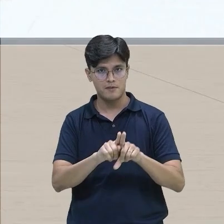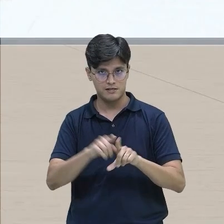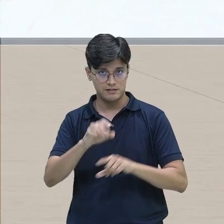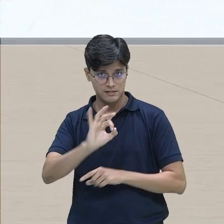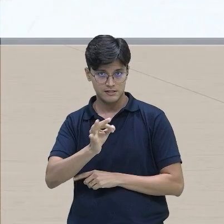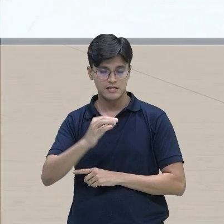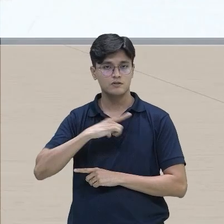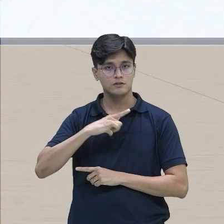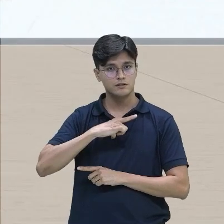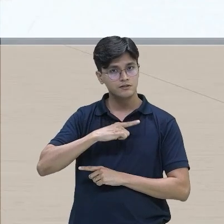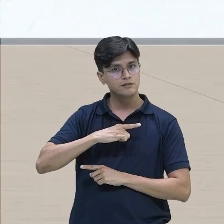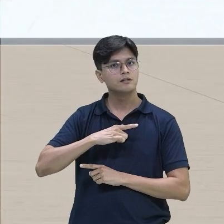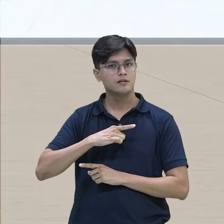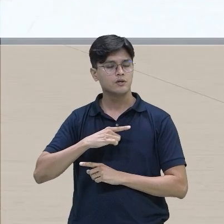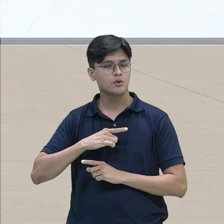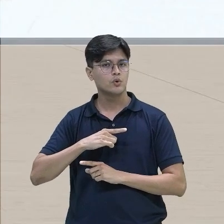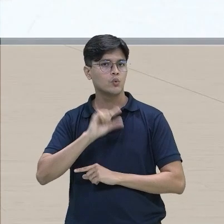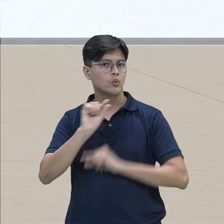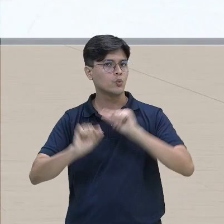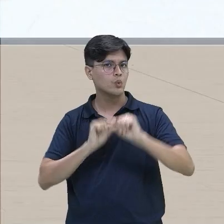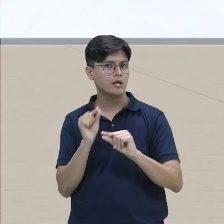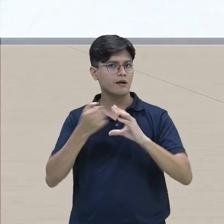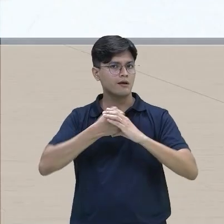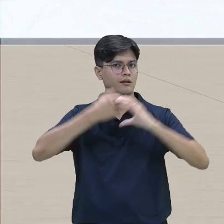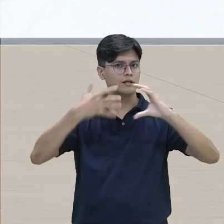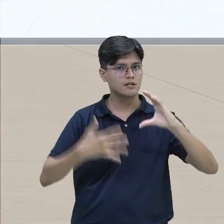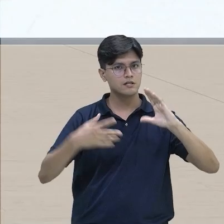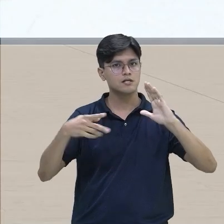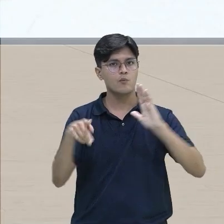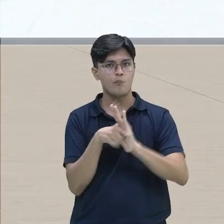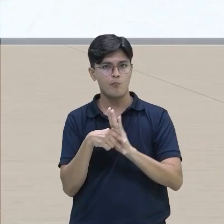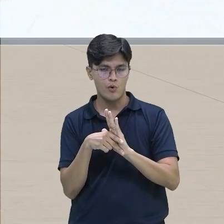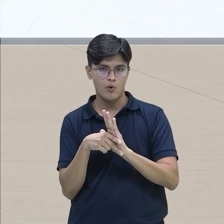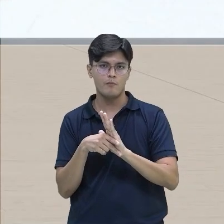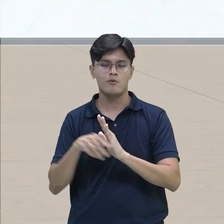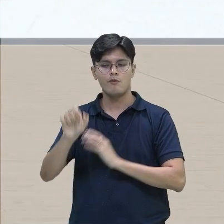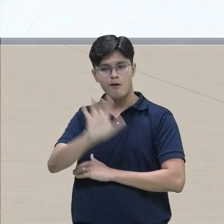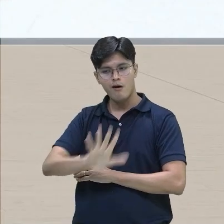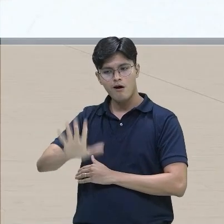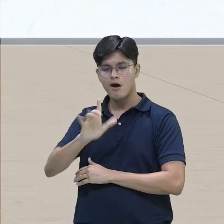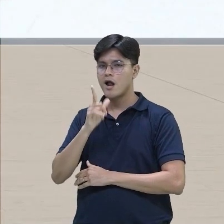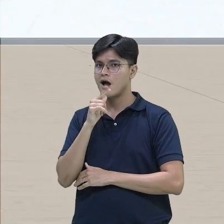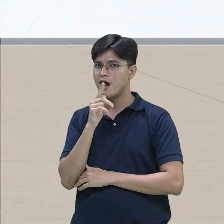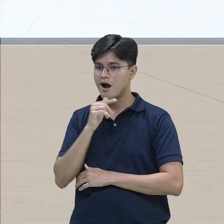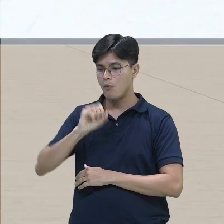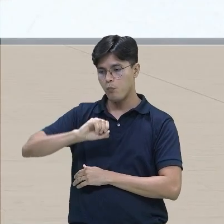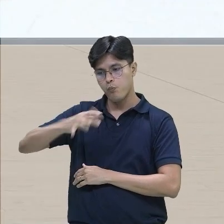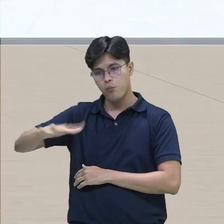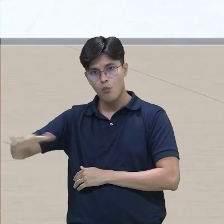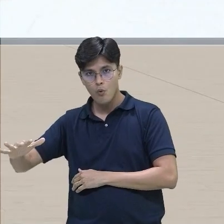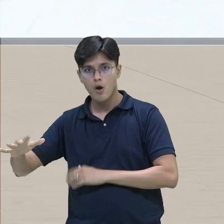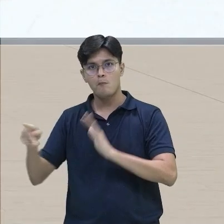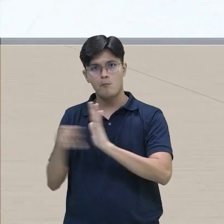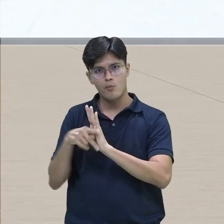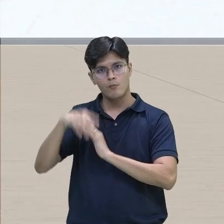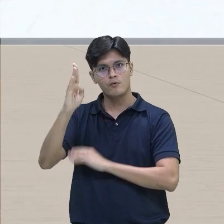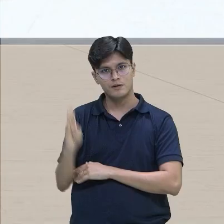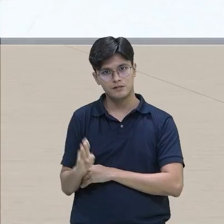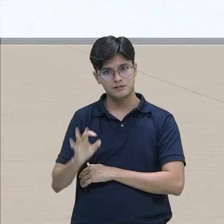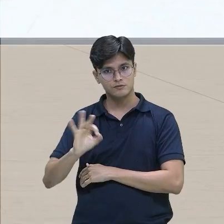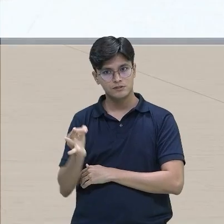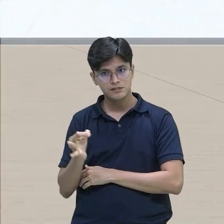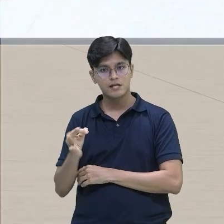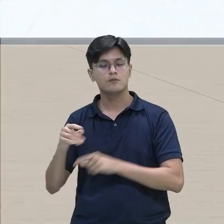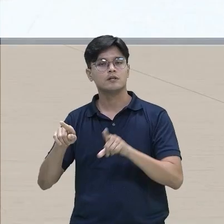essas características do território brasileiro, aí com esse fundo oceânico também que acaba classificando